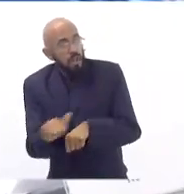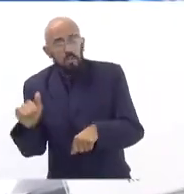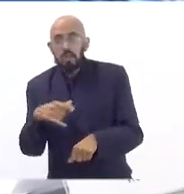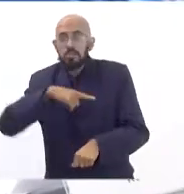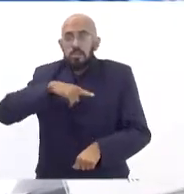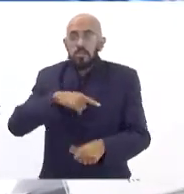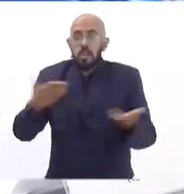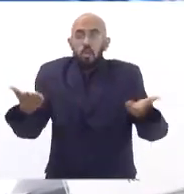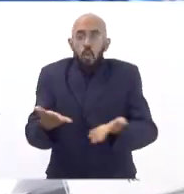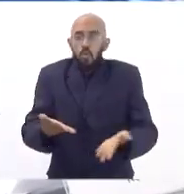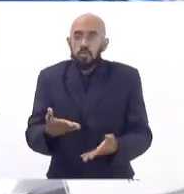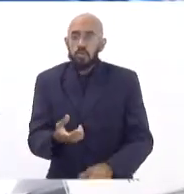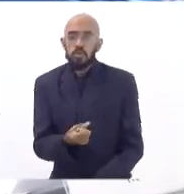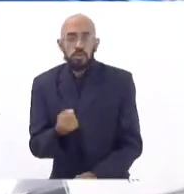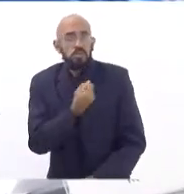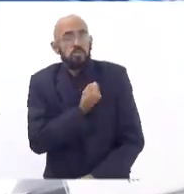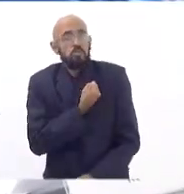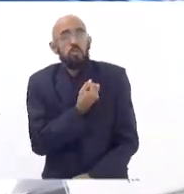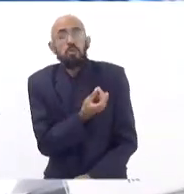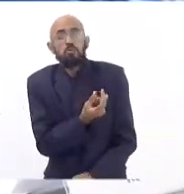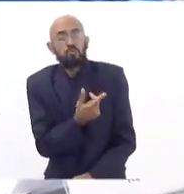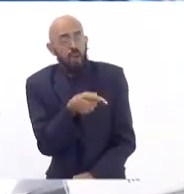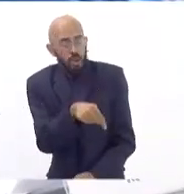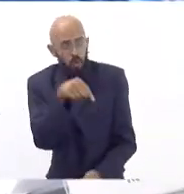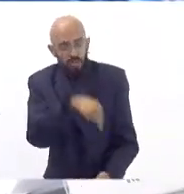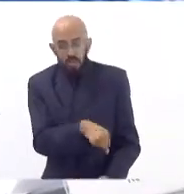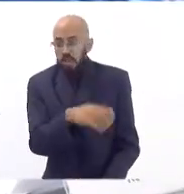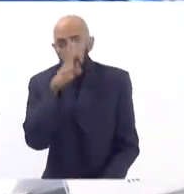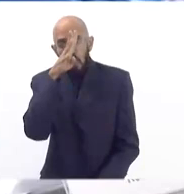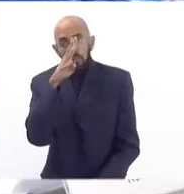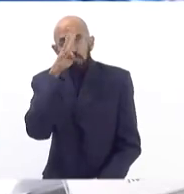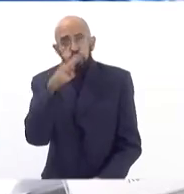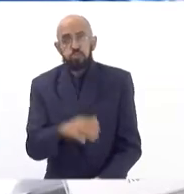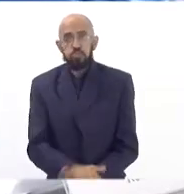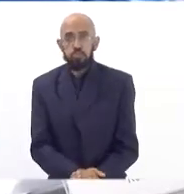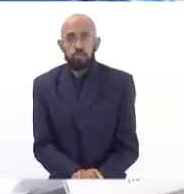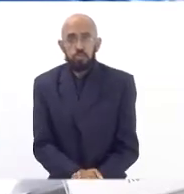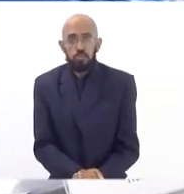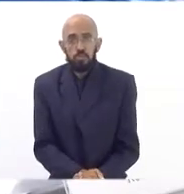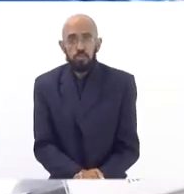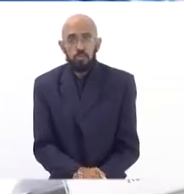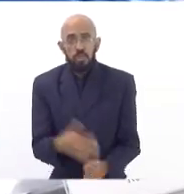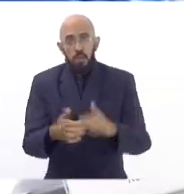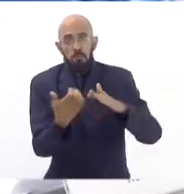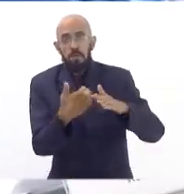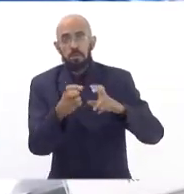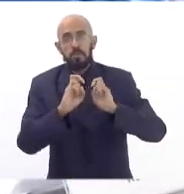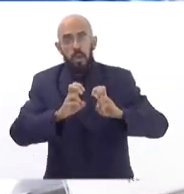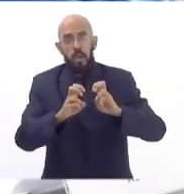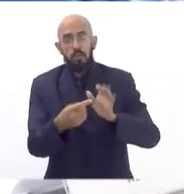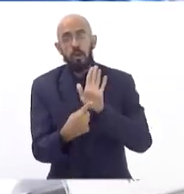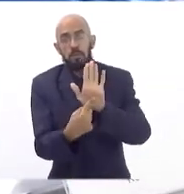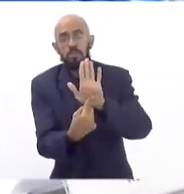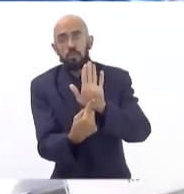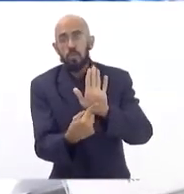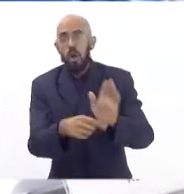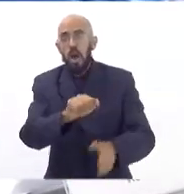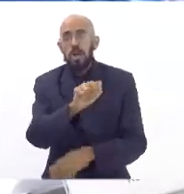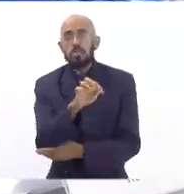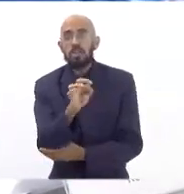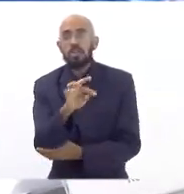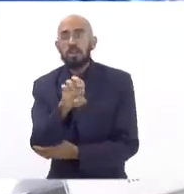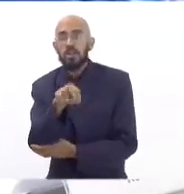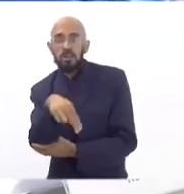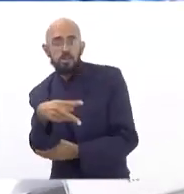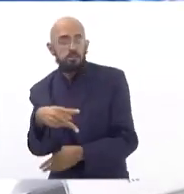esses valores aqui que são Absurdos O que foi apresentada pela SuperVia o que que é Jesus tinha falado sobre